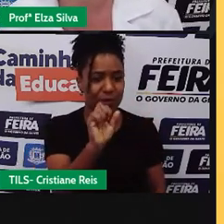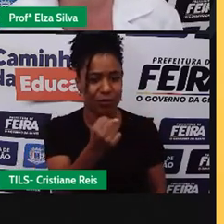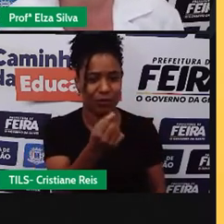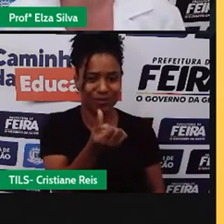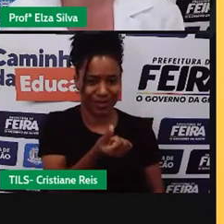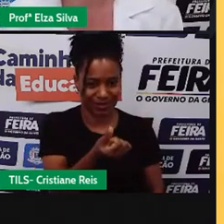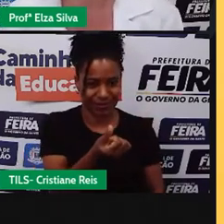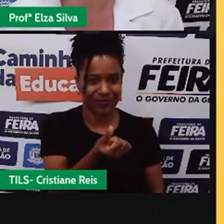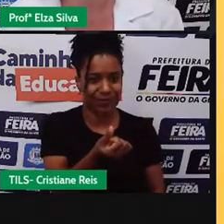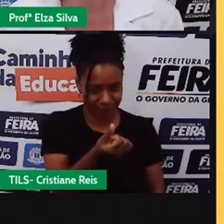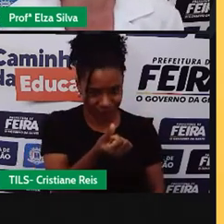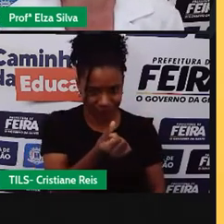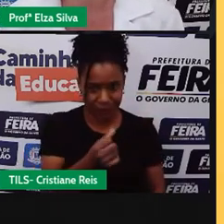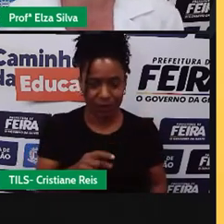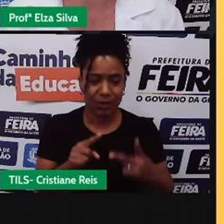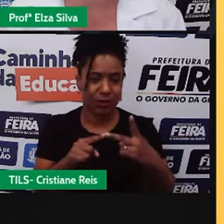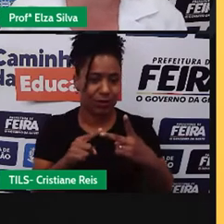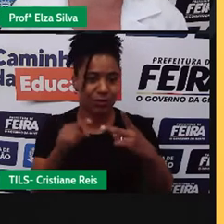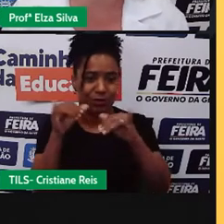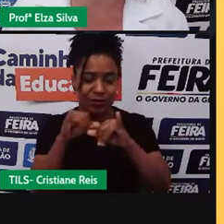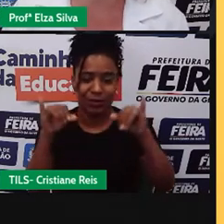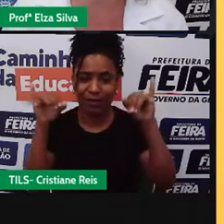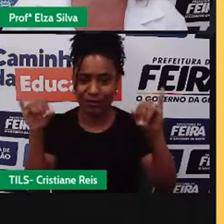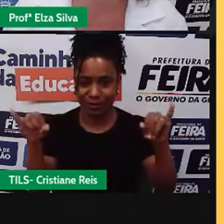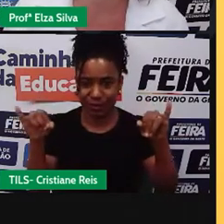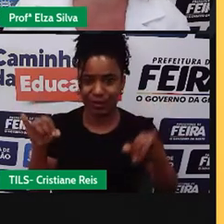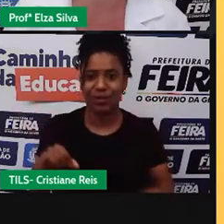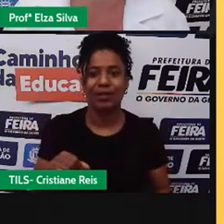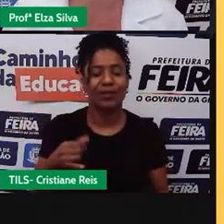415-6886. No segundo caso,